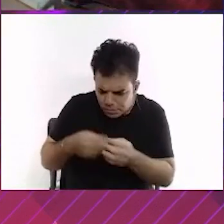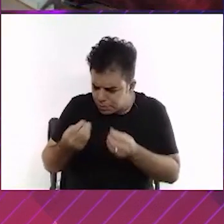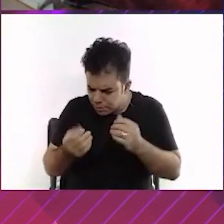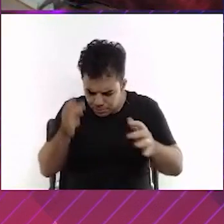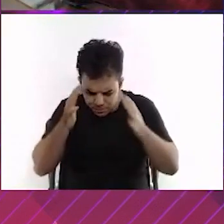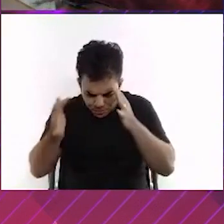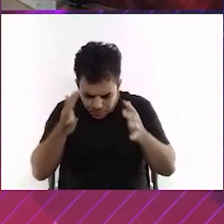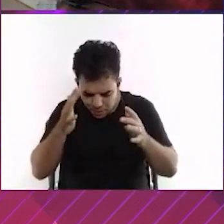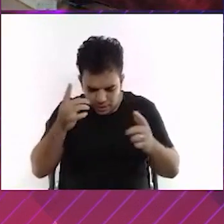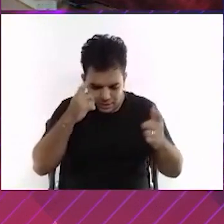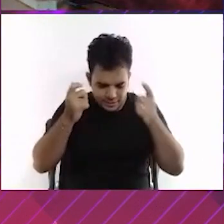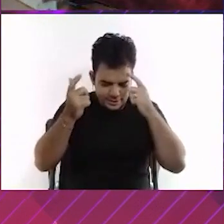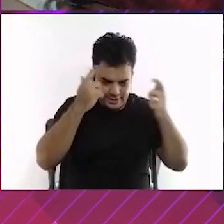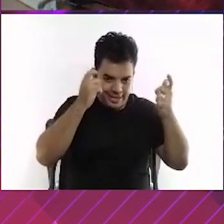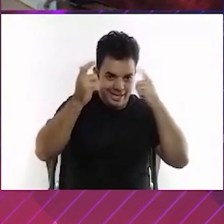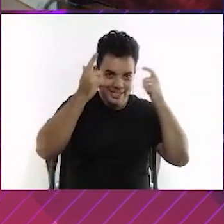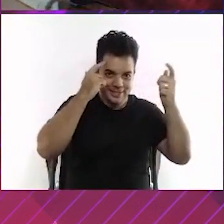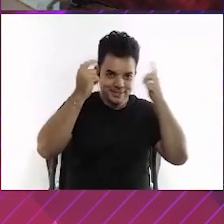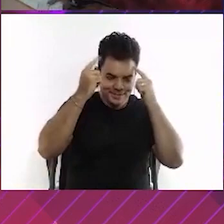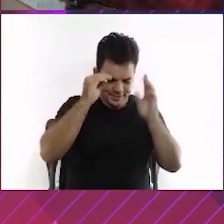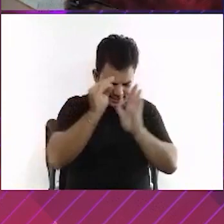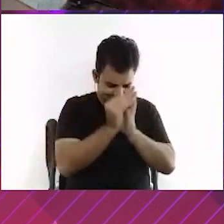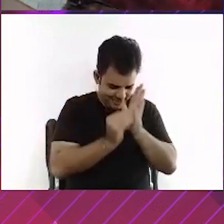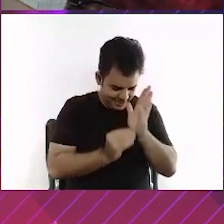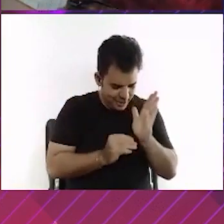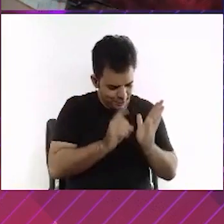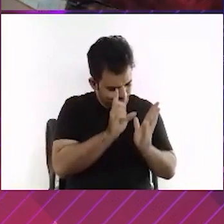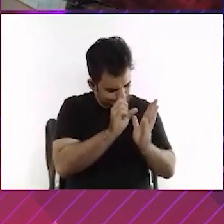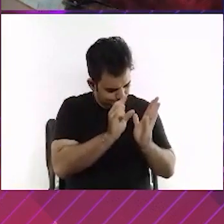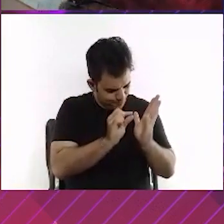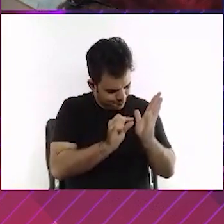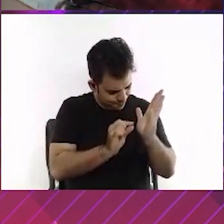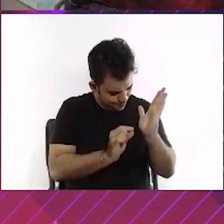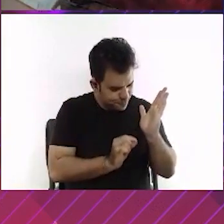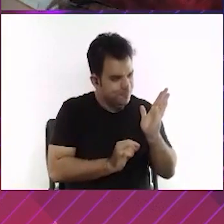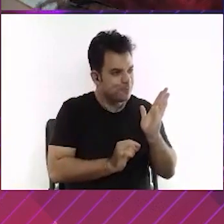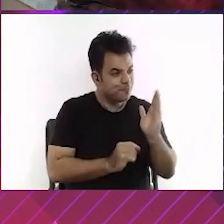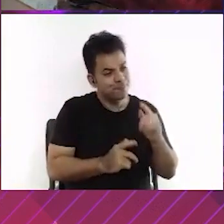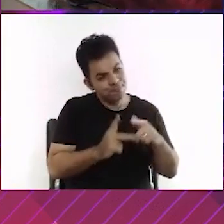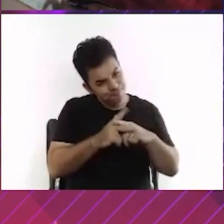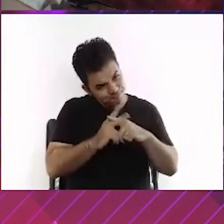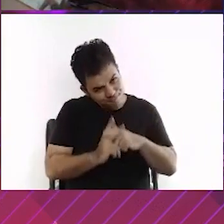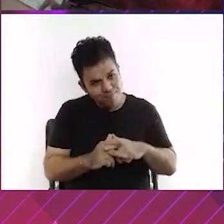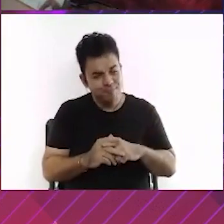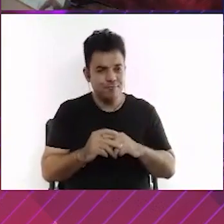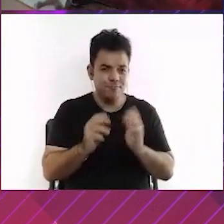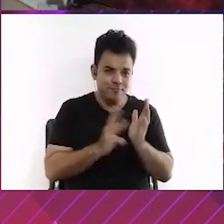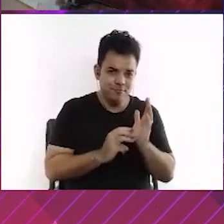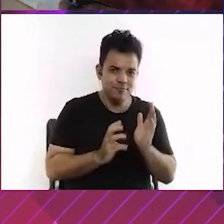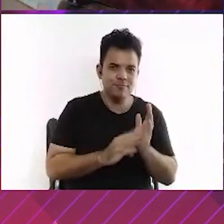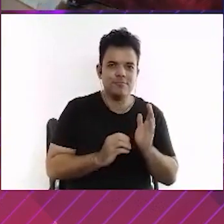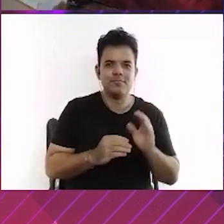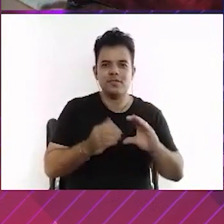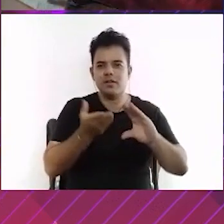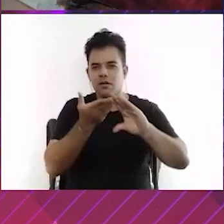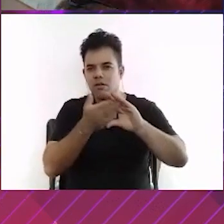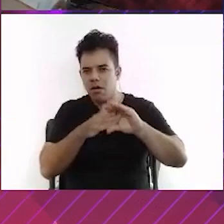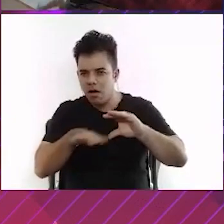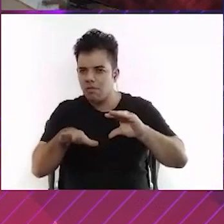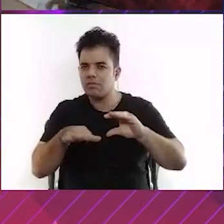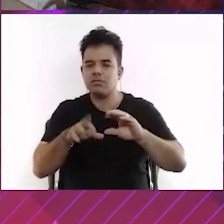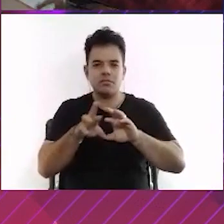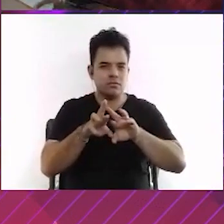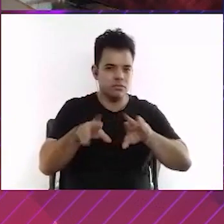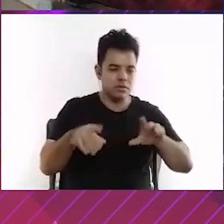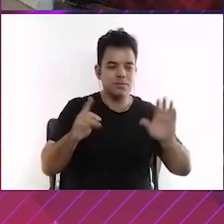e fazendo a seleção delas. Utilizamos algumas ferramentas e métodos para isso. Né? Canvas, proposta de valor, perguntas de